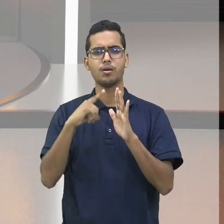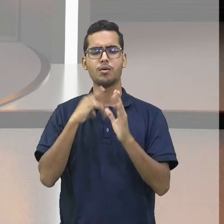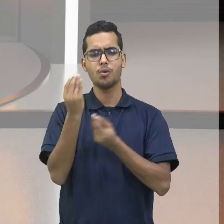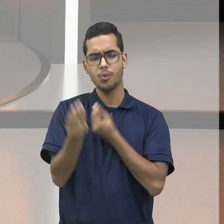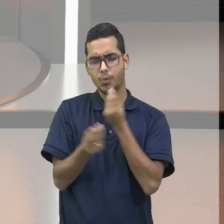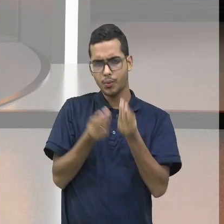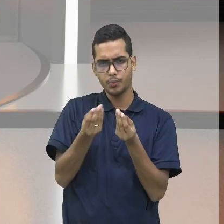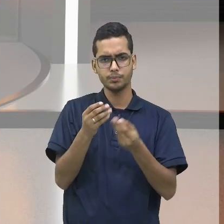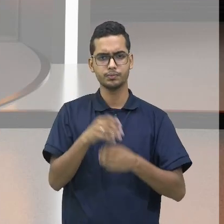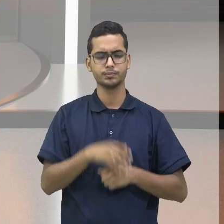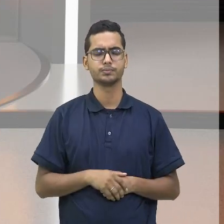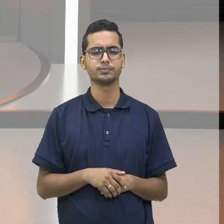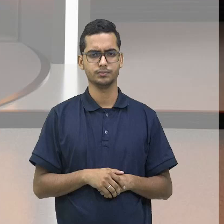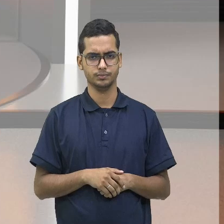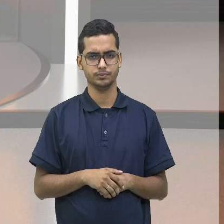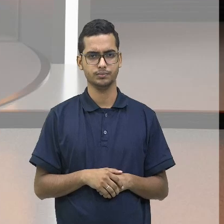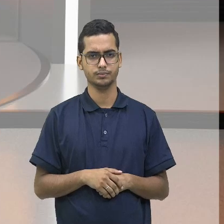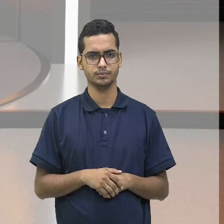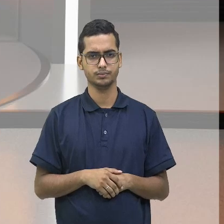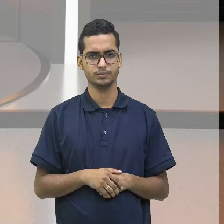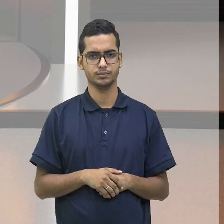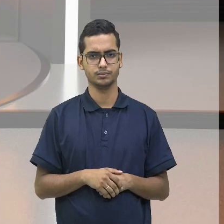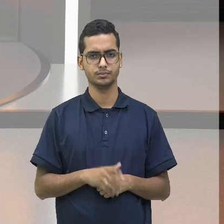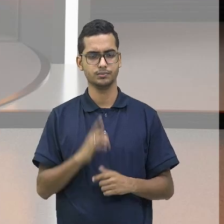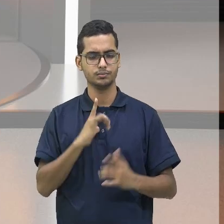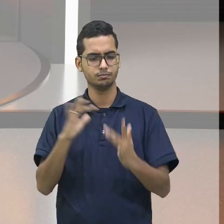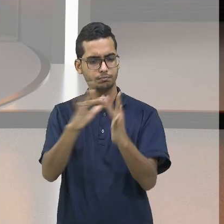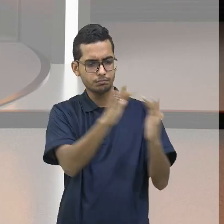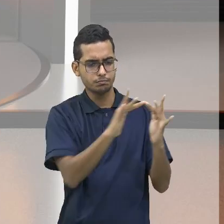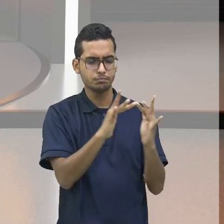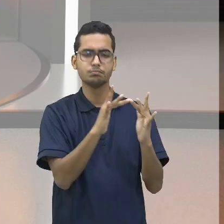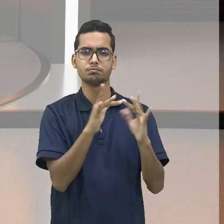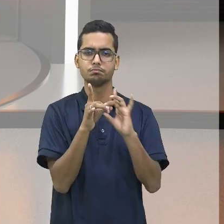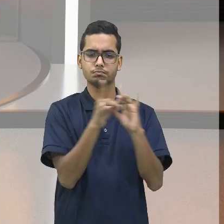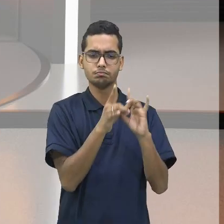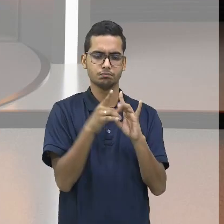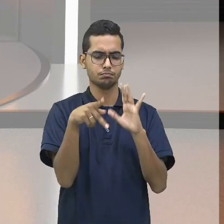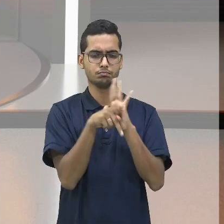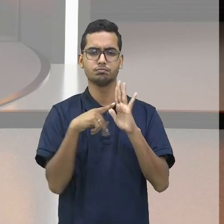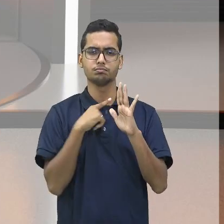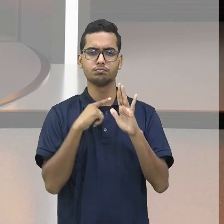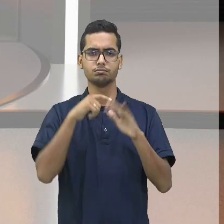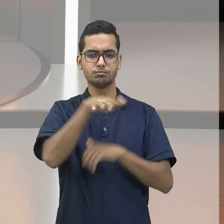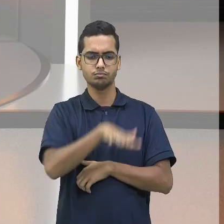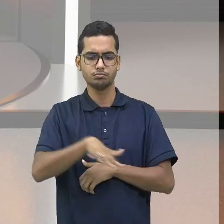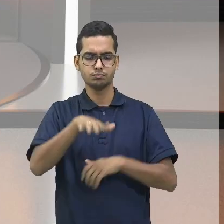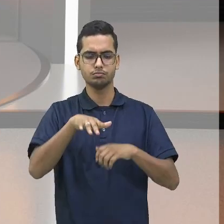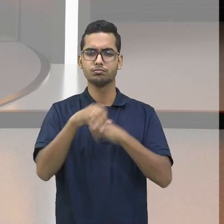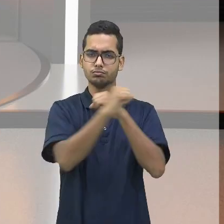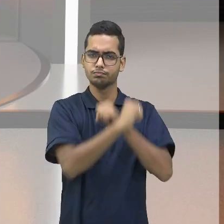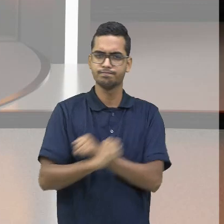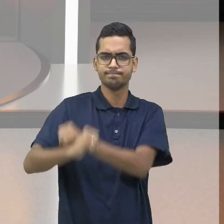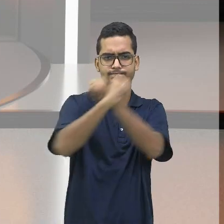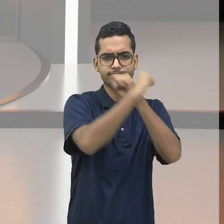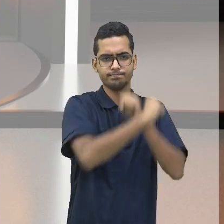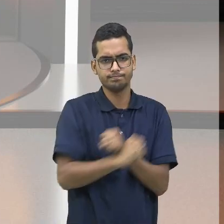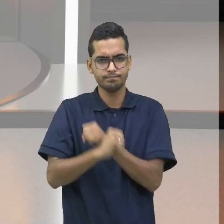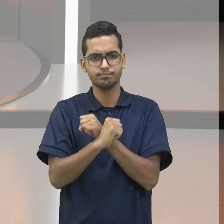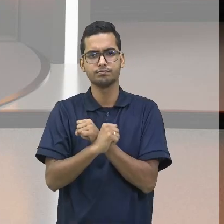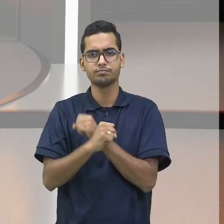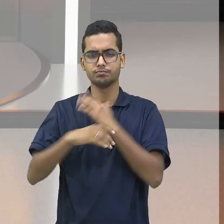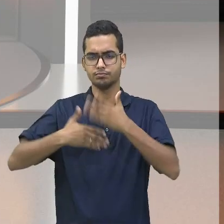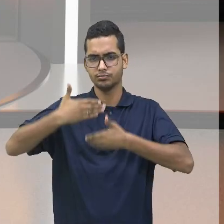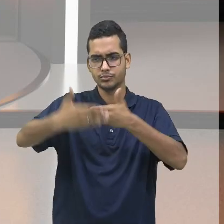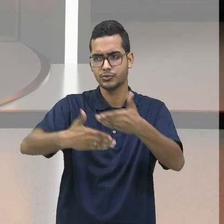entrelaçar-se em uma rede de proteção, através justamente da relação de suzerania e vassalagem.